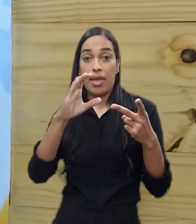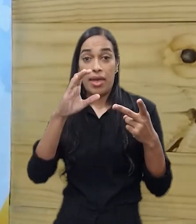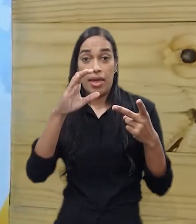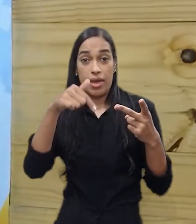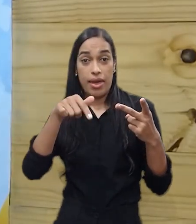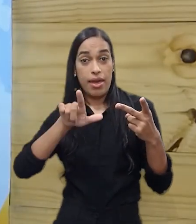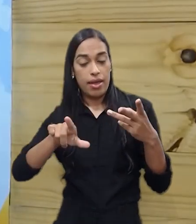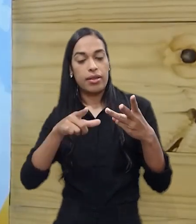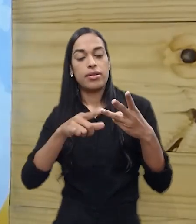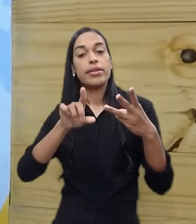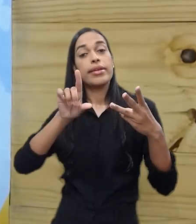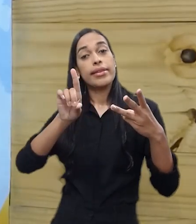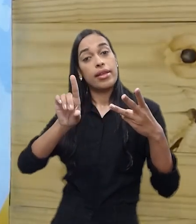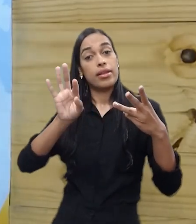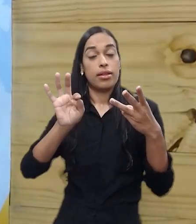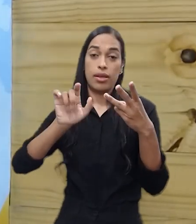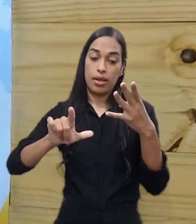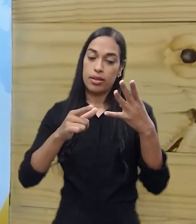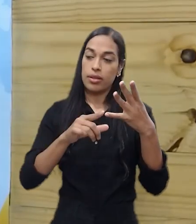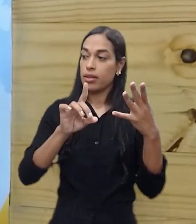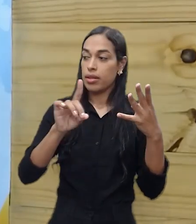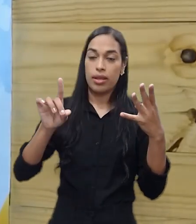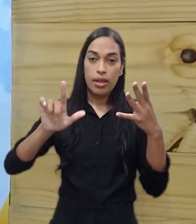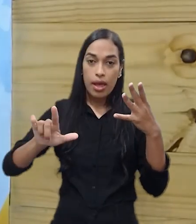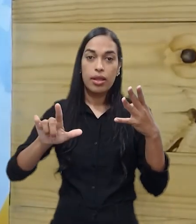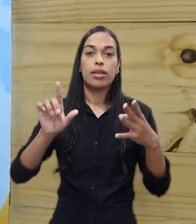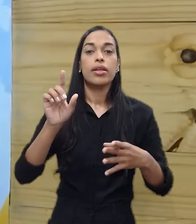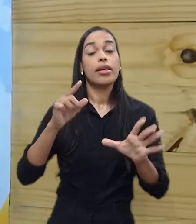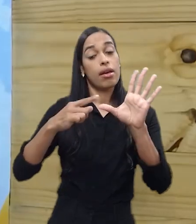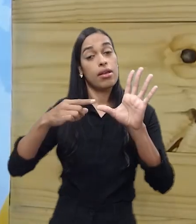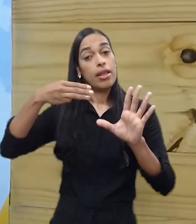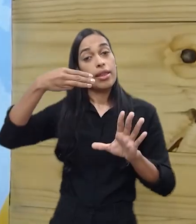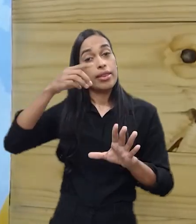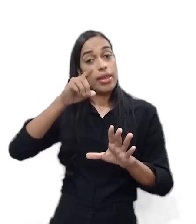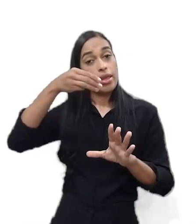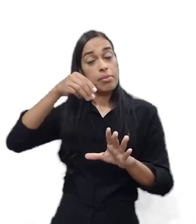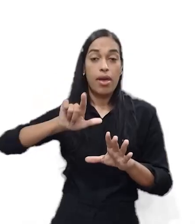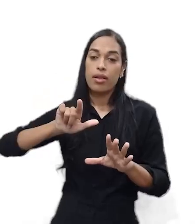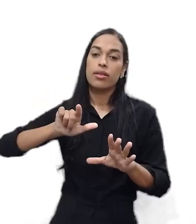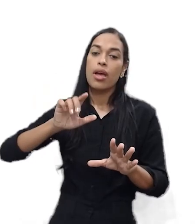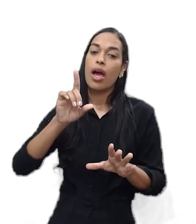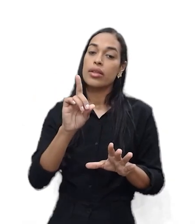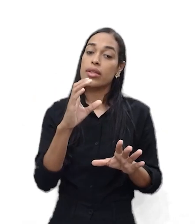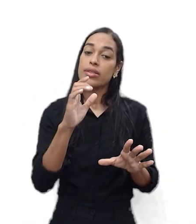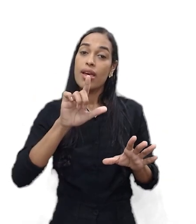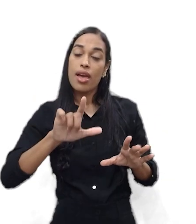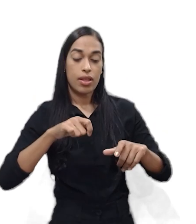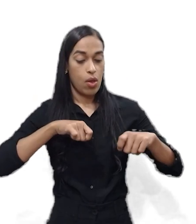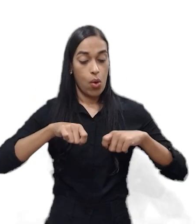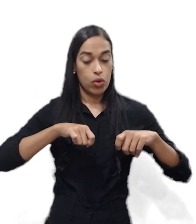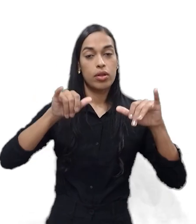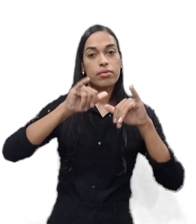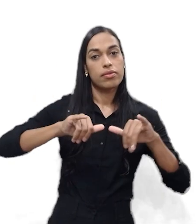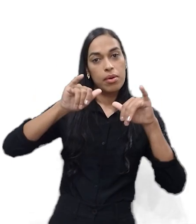DQL, a DTL, a DDL e a DML. A DCL é a linguagem de controle